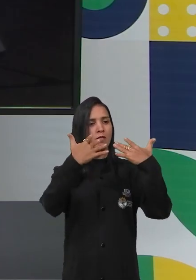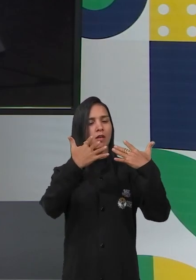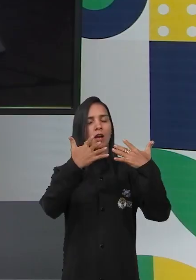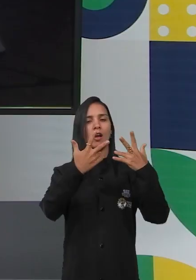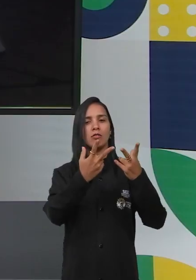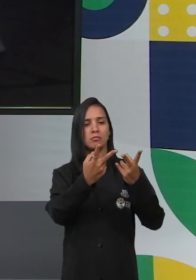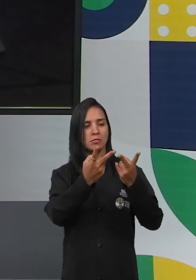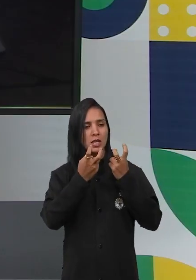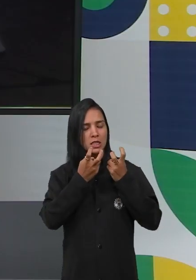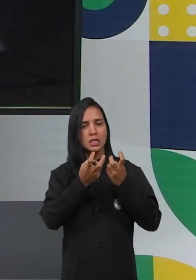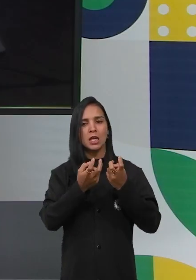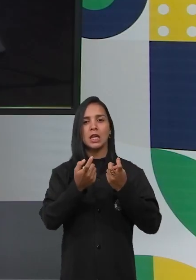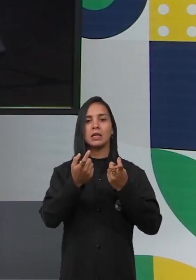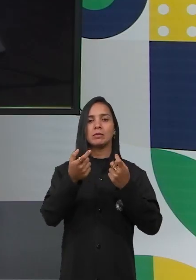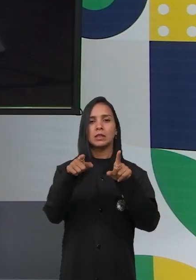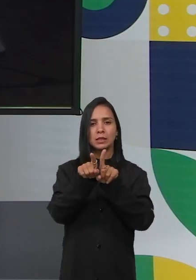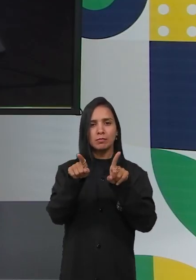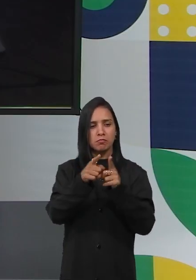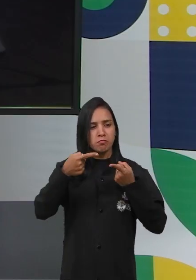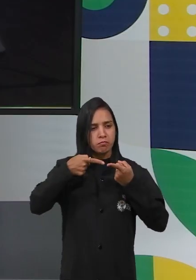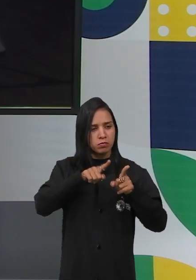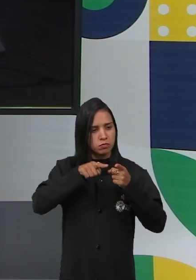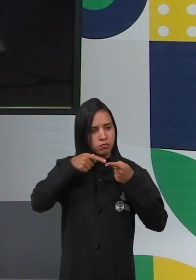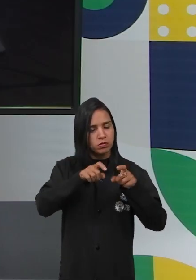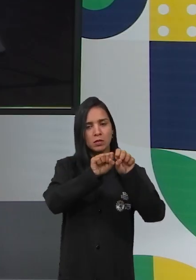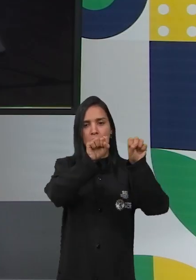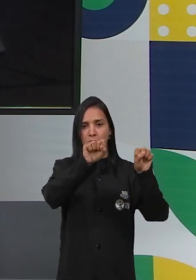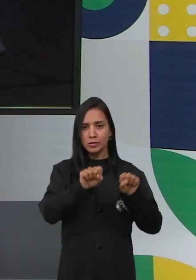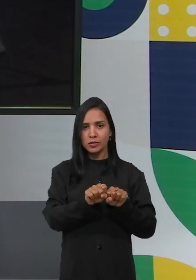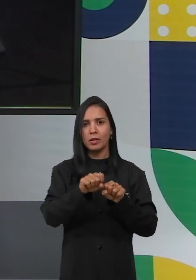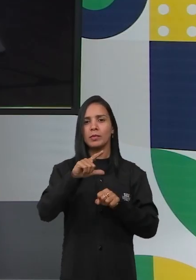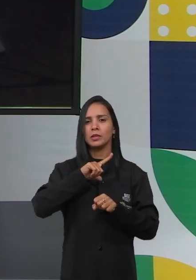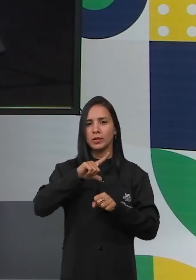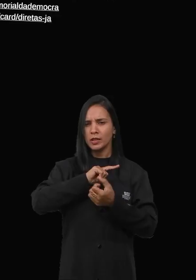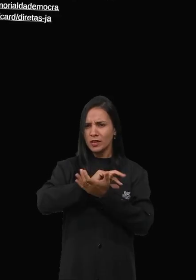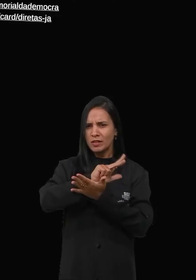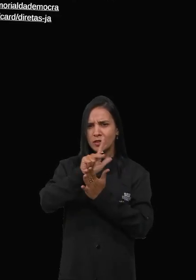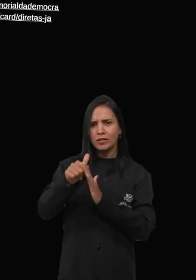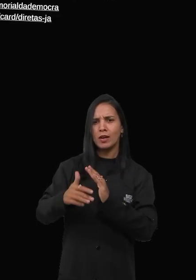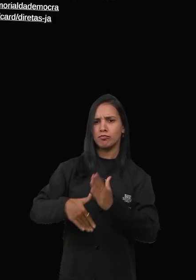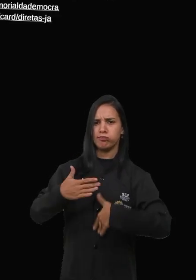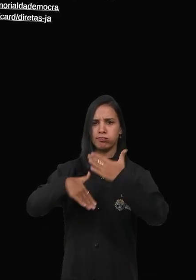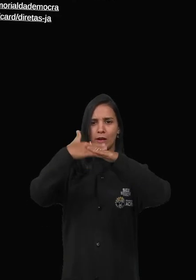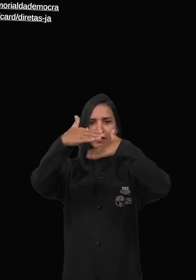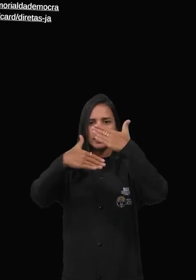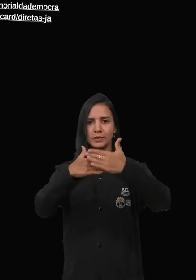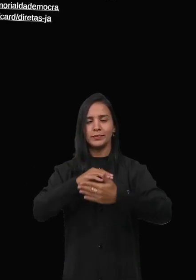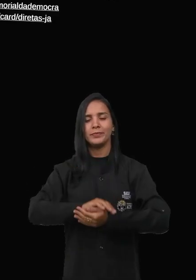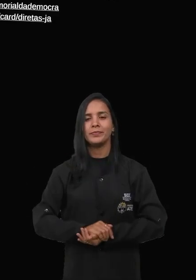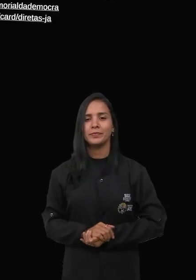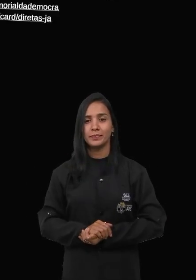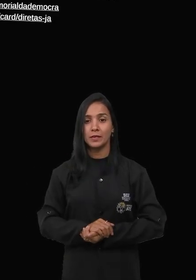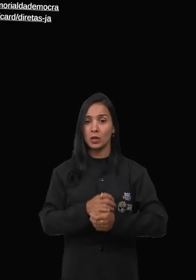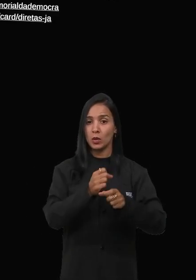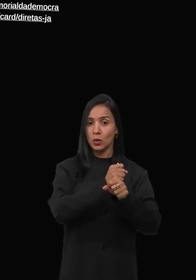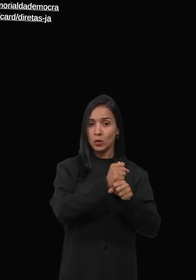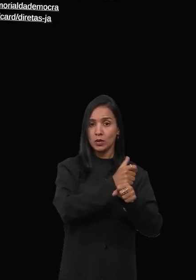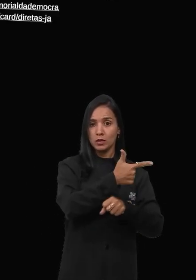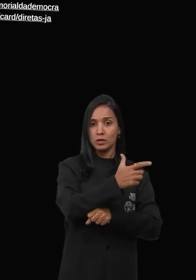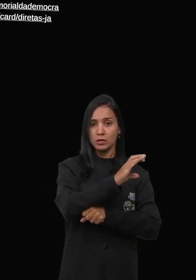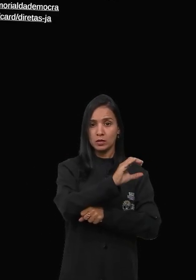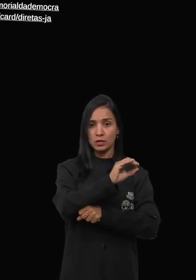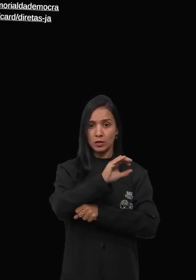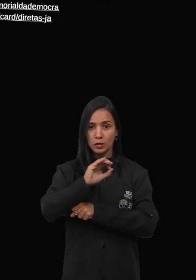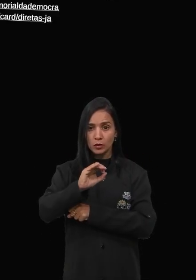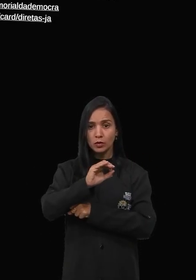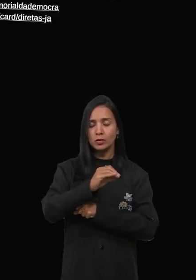de periferia e tantas outras. Vai aí para a nossa tela para você observar que nos anos 2000 em diante,